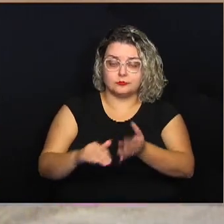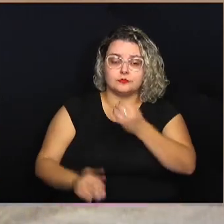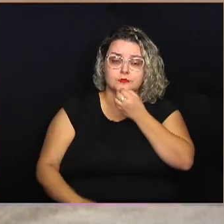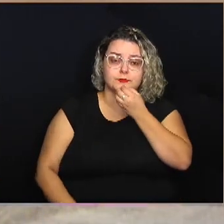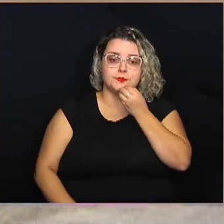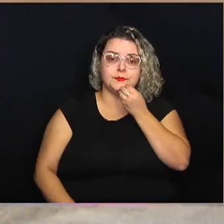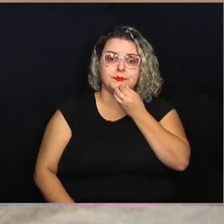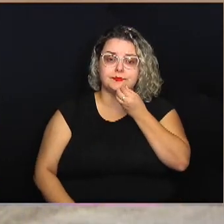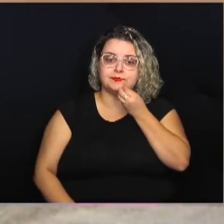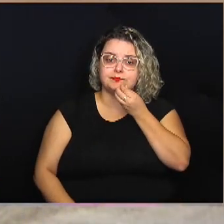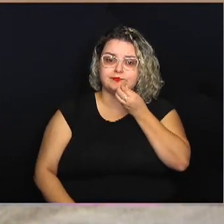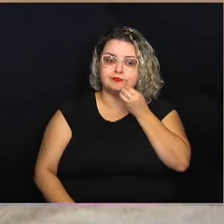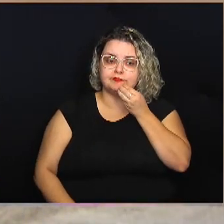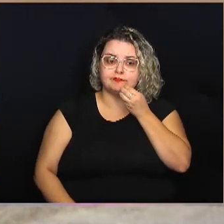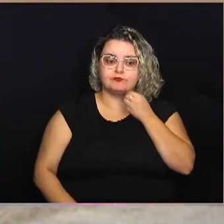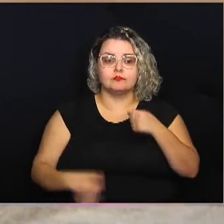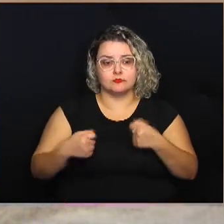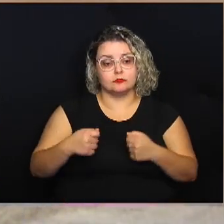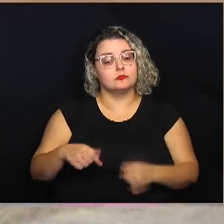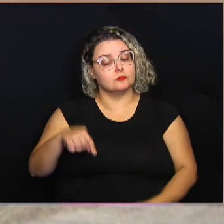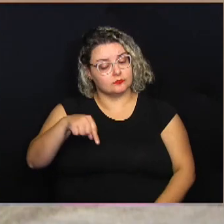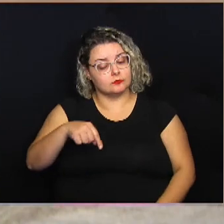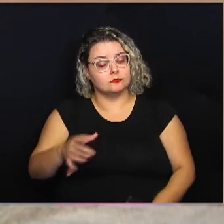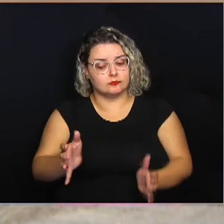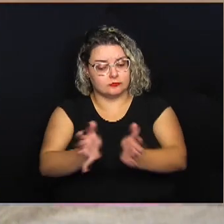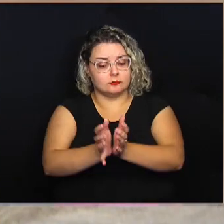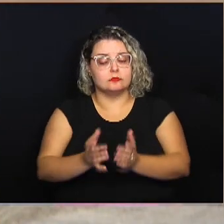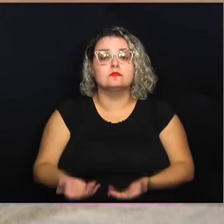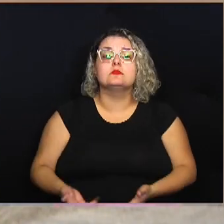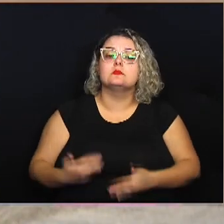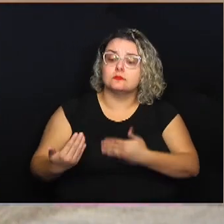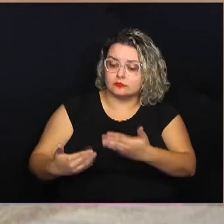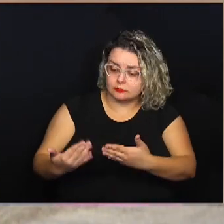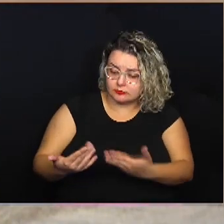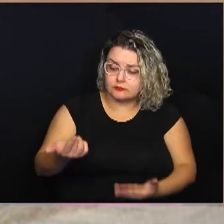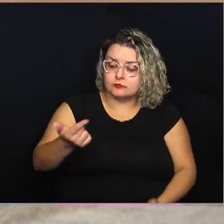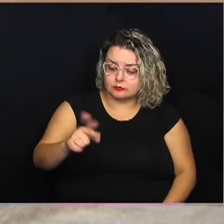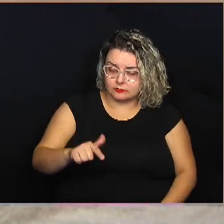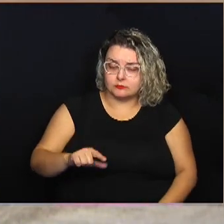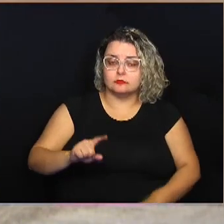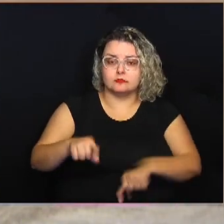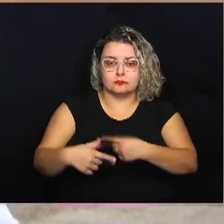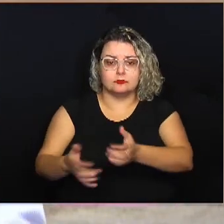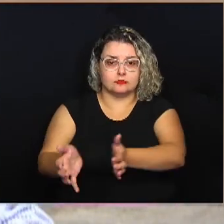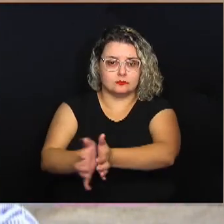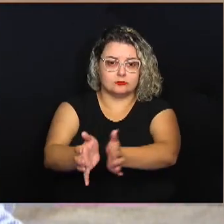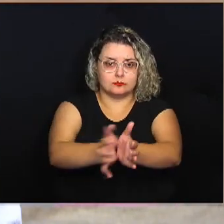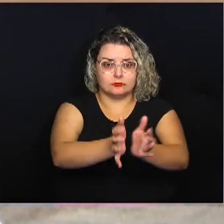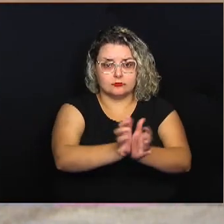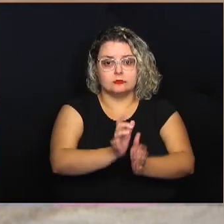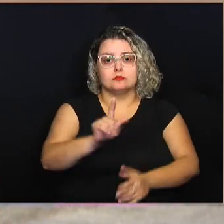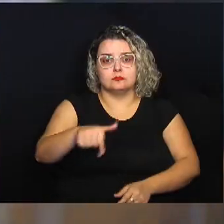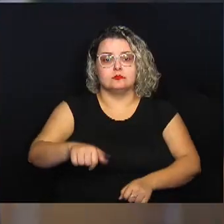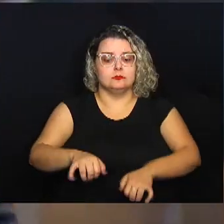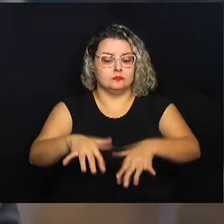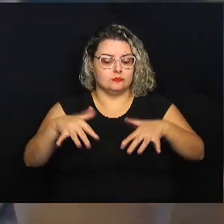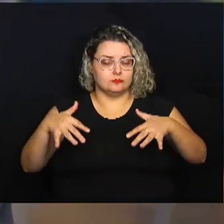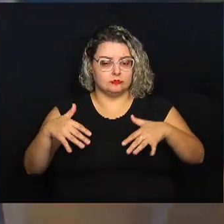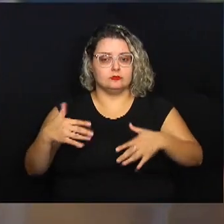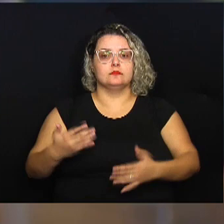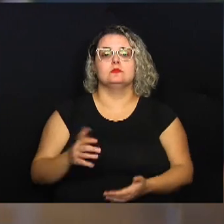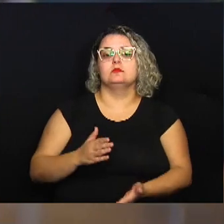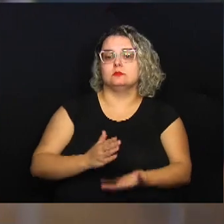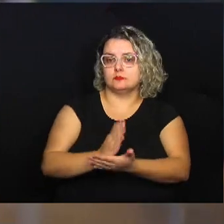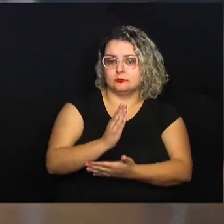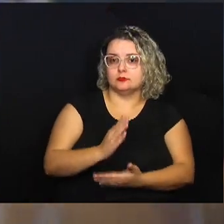necessário passar pela Comissão de Política Social e Saúde para tramitar, continuar nas outras comissões para serem aprovadas. O